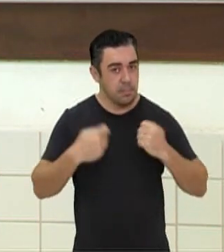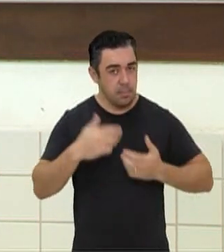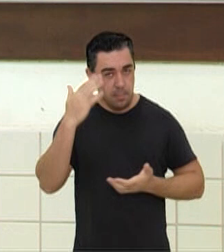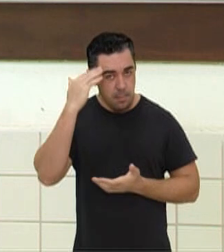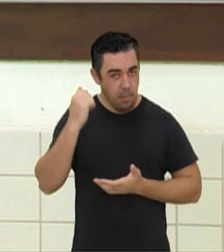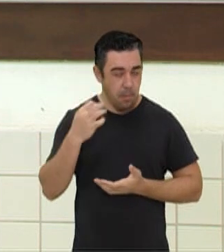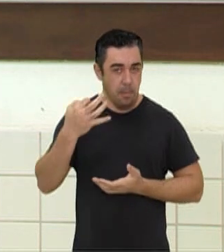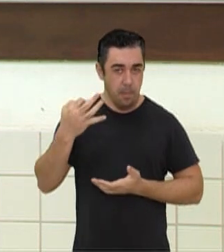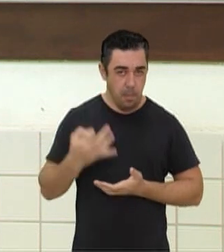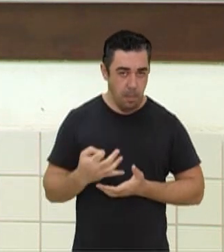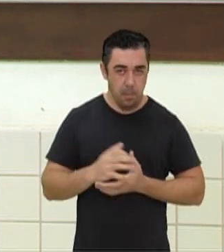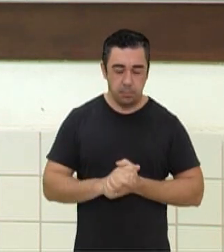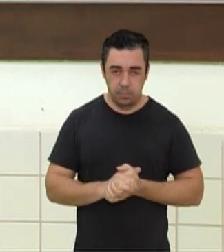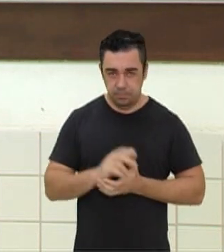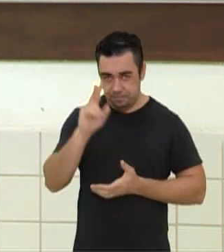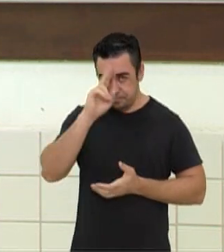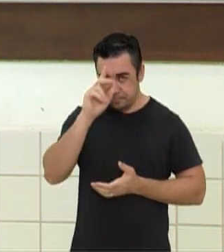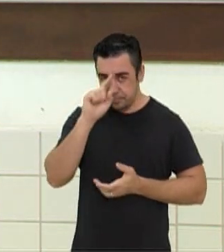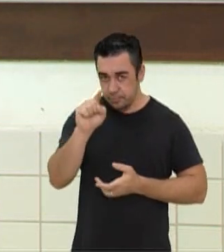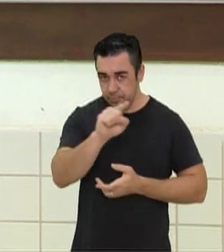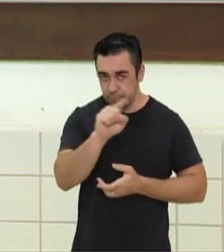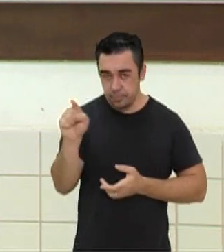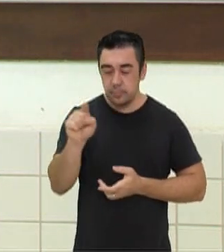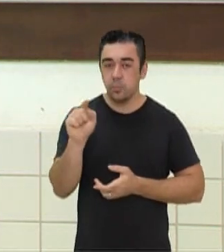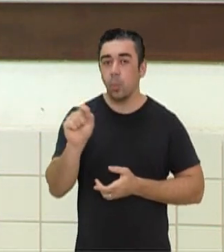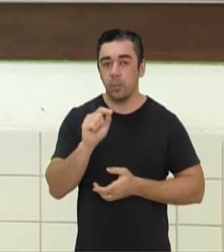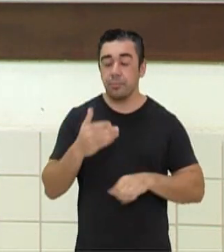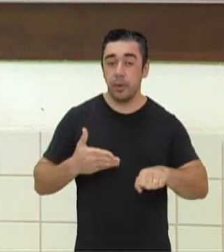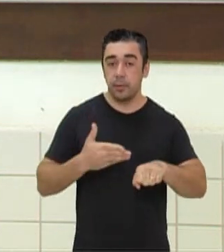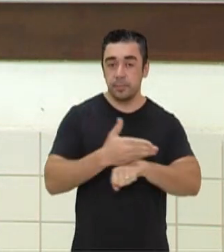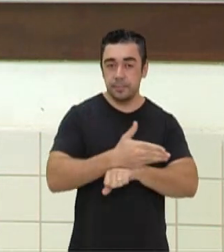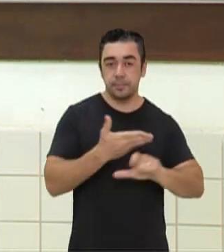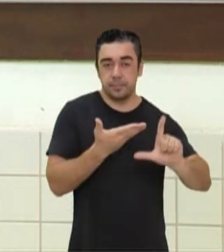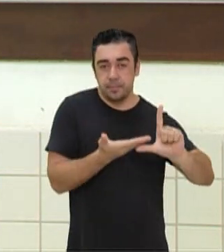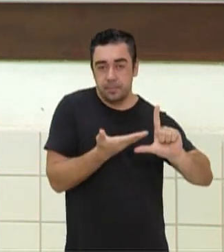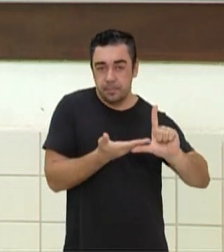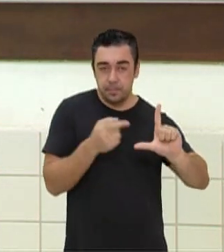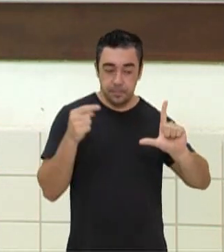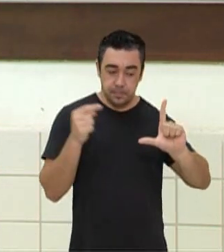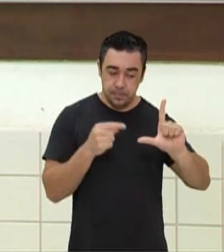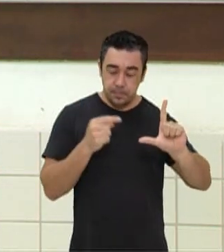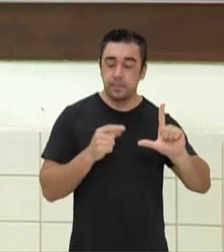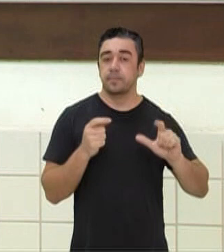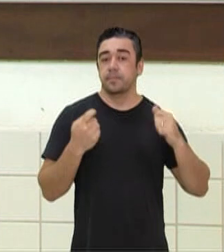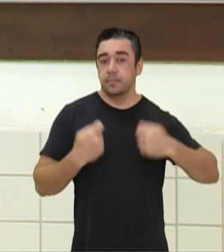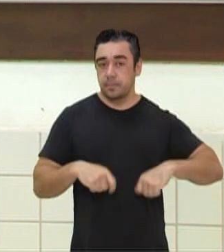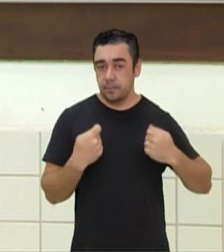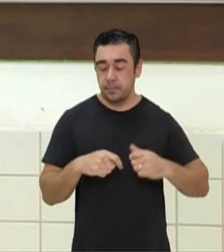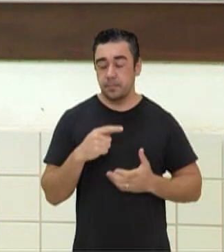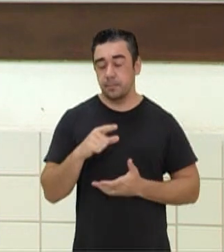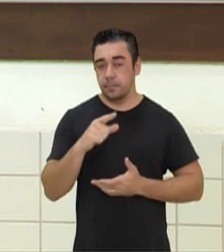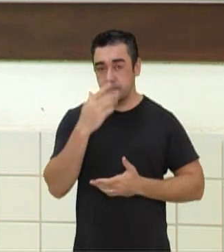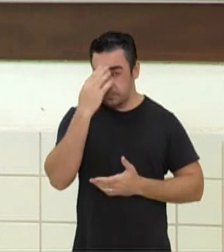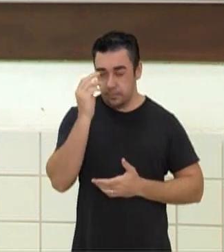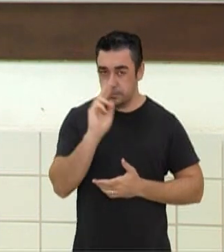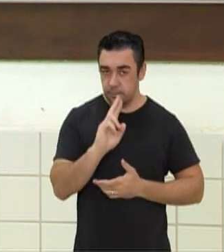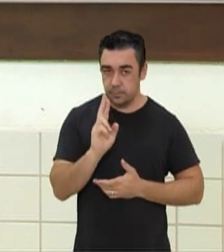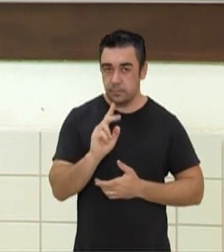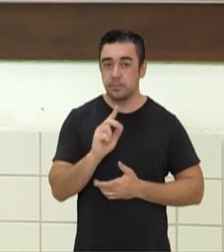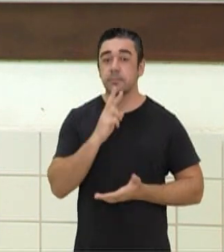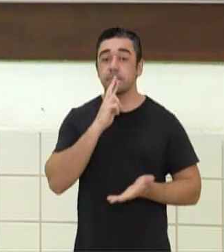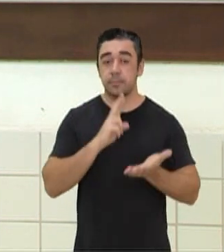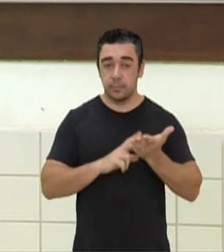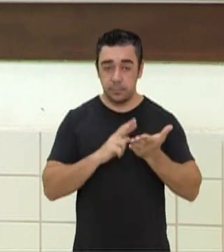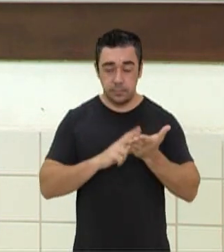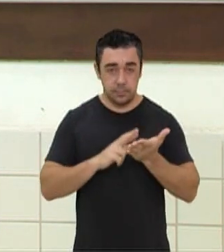saber, perfeito? Lembrando vocês de acessarem o Classroom, não esqueçam ali das